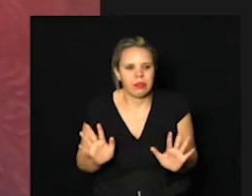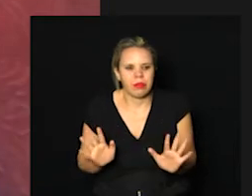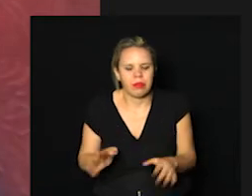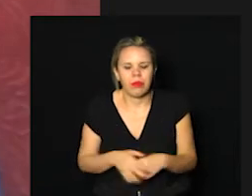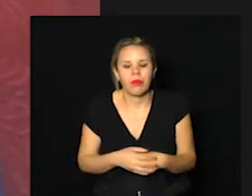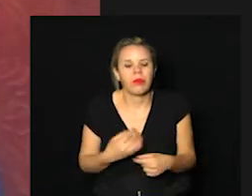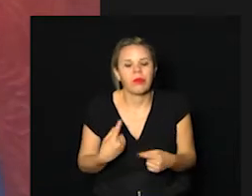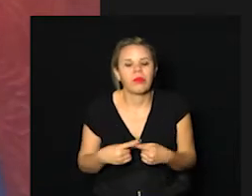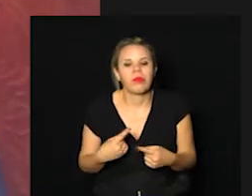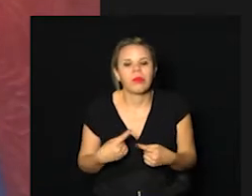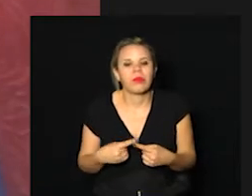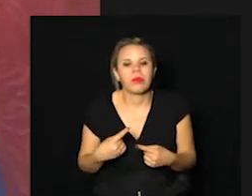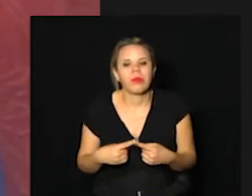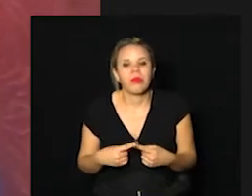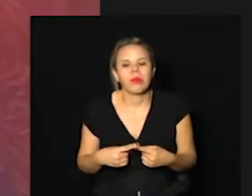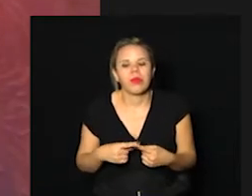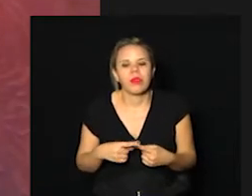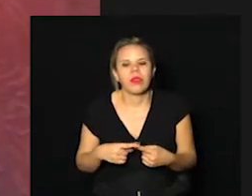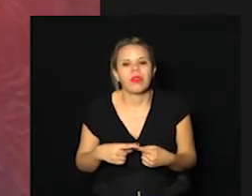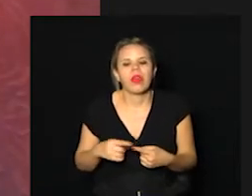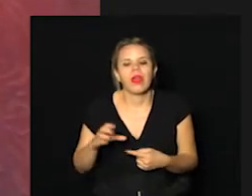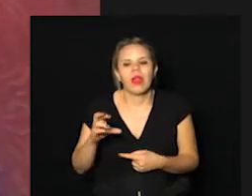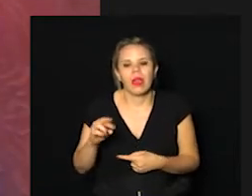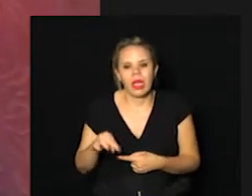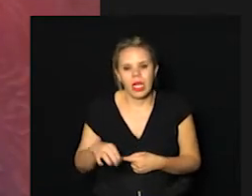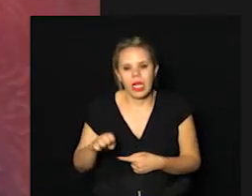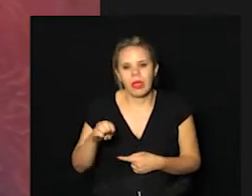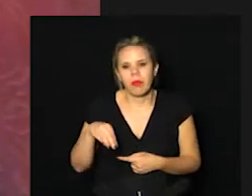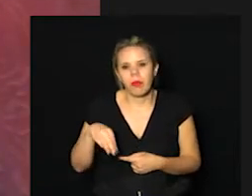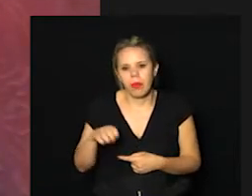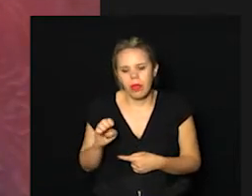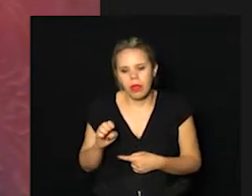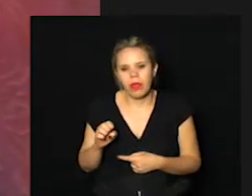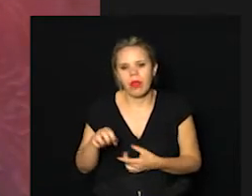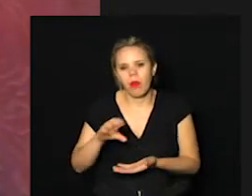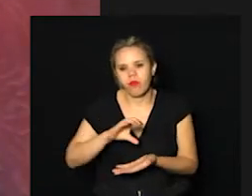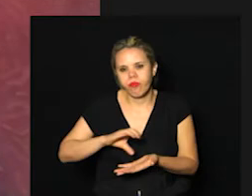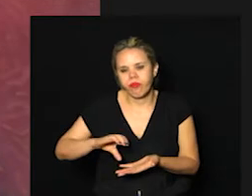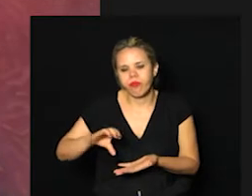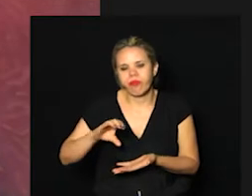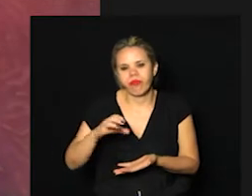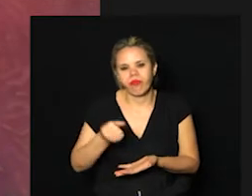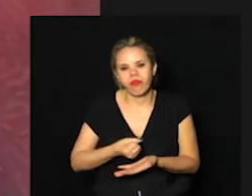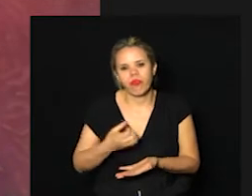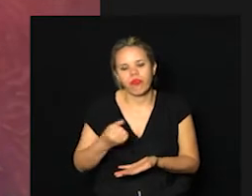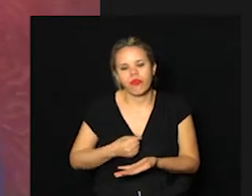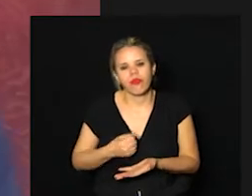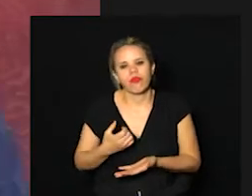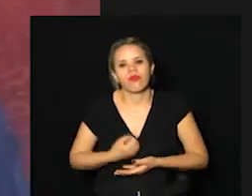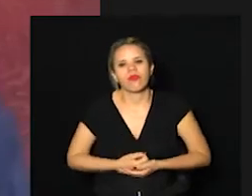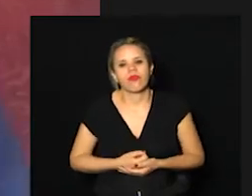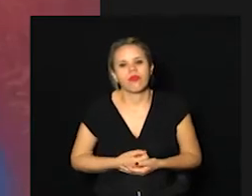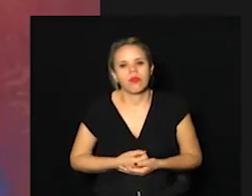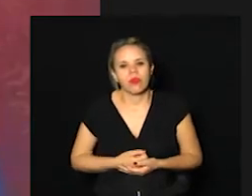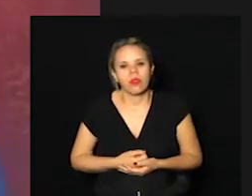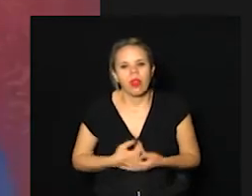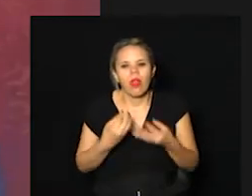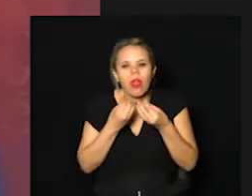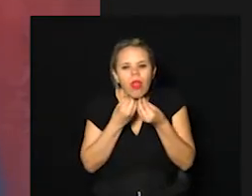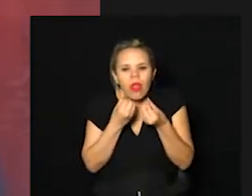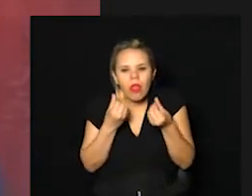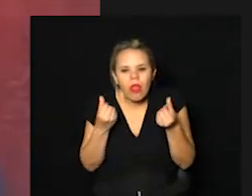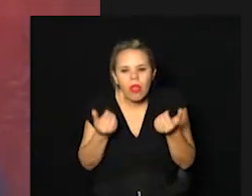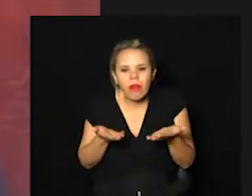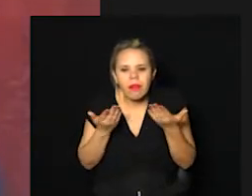Por quê? Porque ela leva o creme de leite, que dá opa, caiu aqui, que dá aquela suaviza,